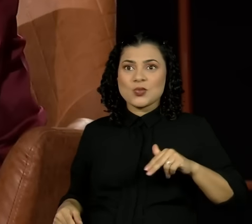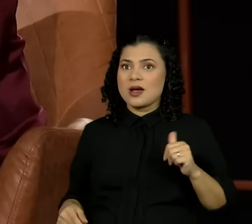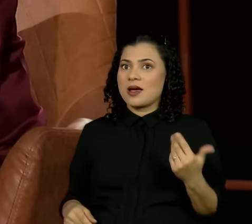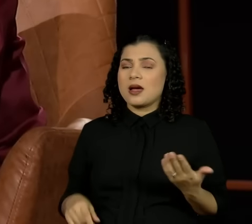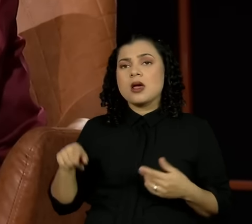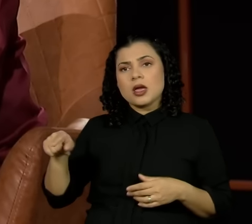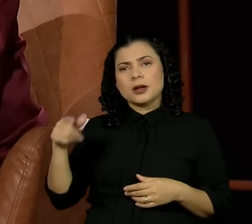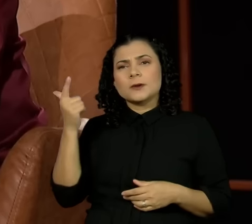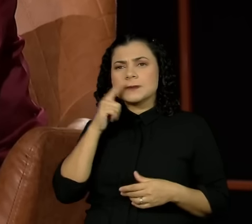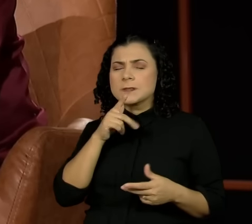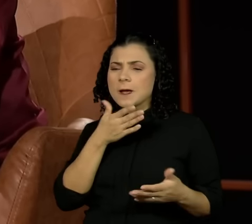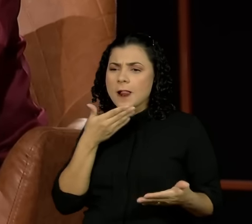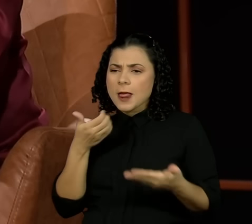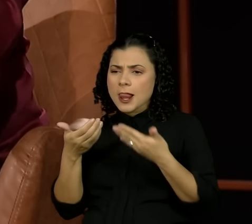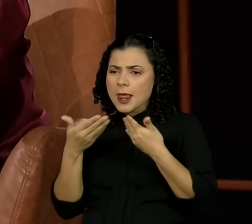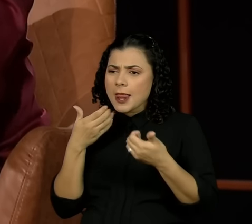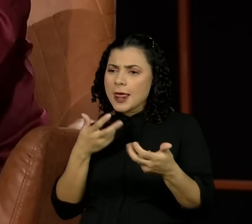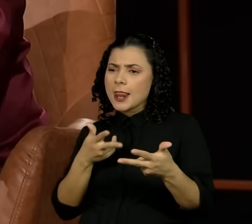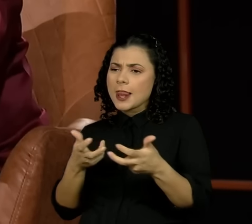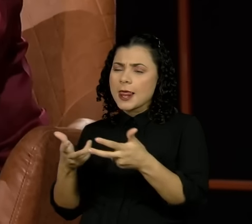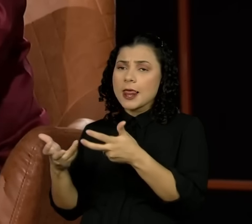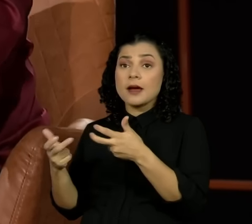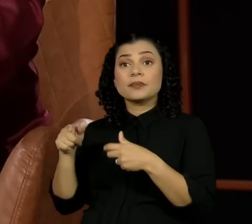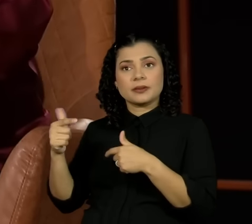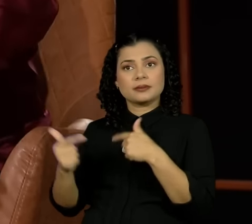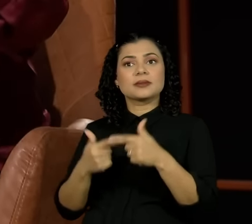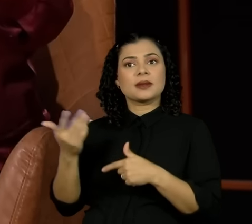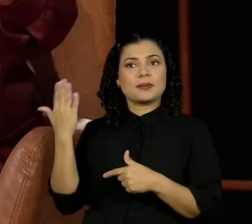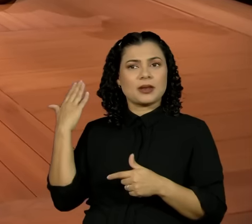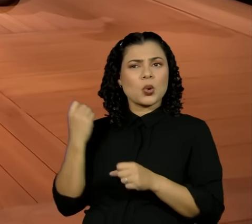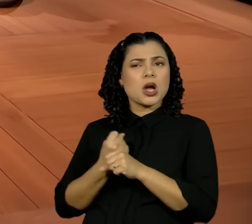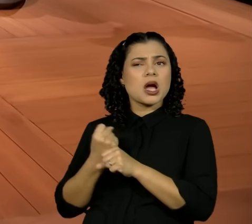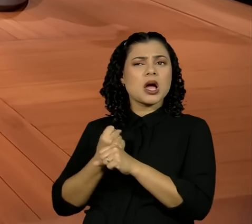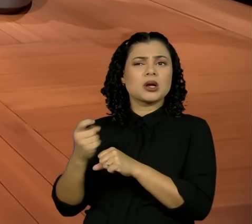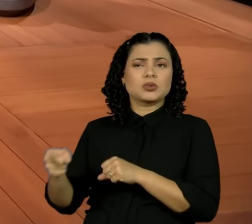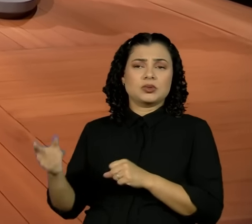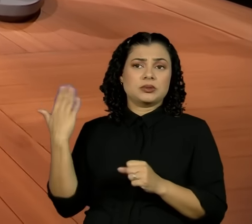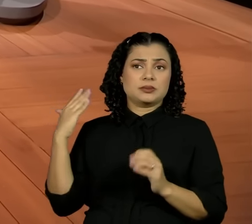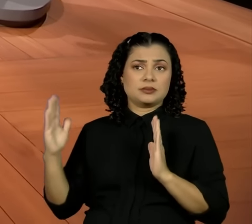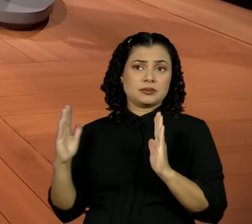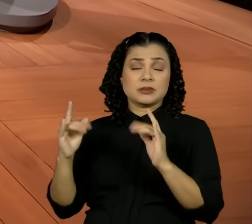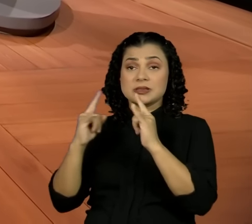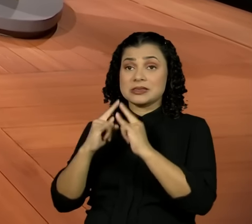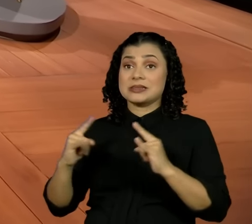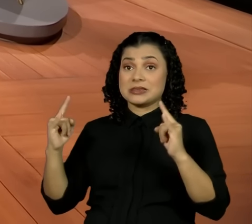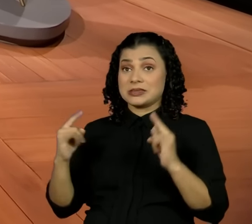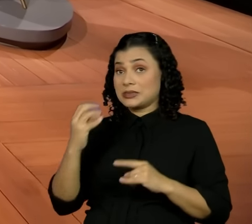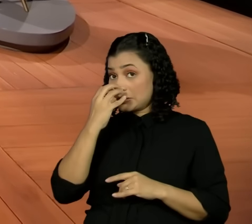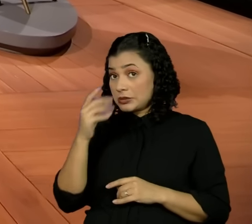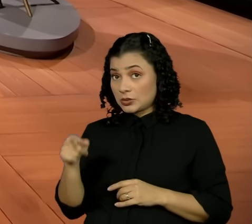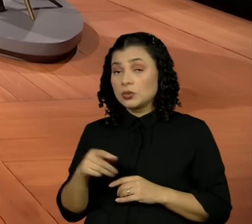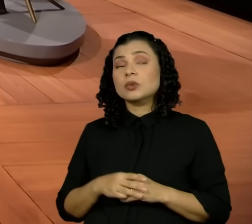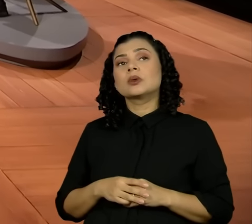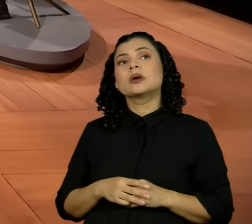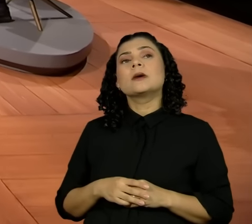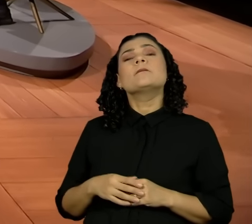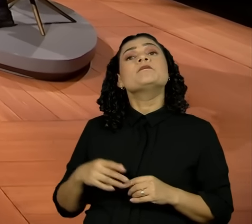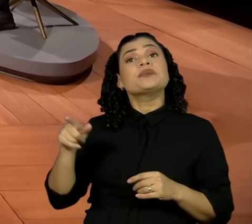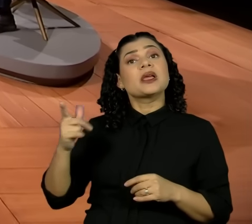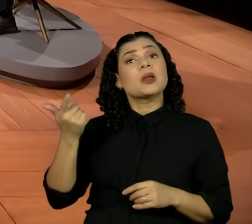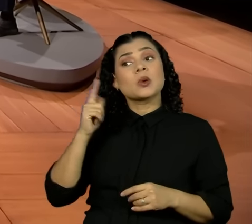falava sobre... ele trabalhou em circo. Bom, ele trabalhou muitos anos em circo, por isso que ele tinha... Nada, ele deu uma passada no circo,